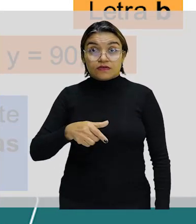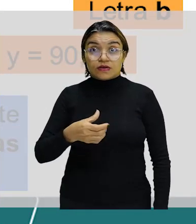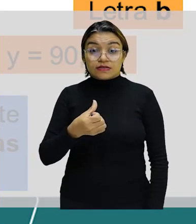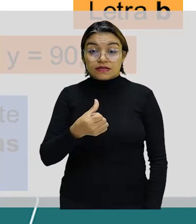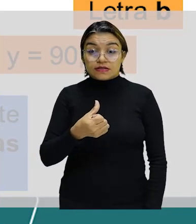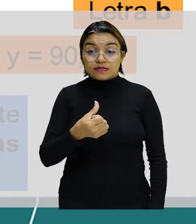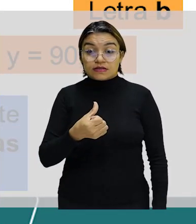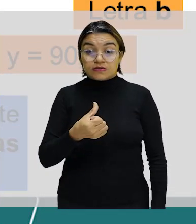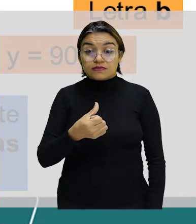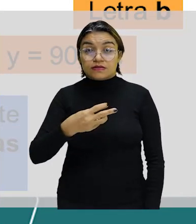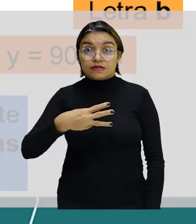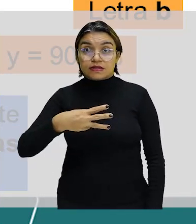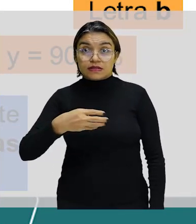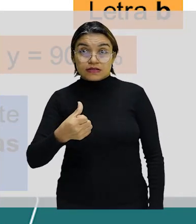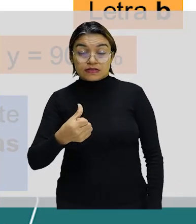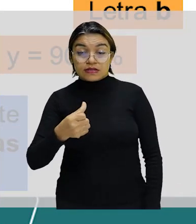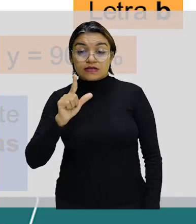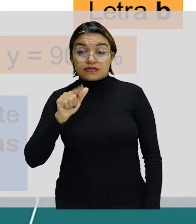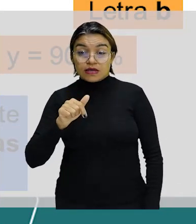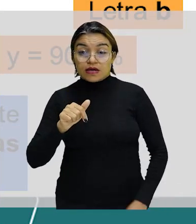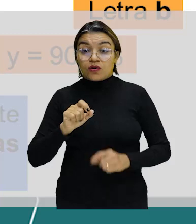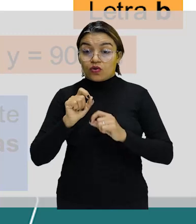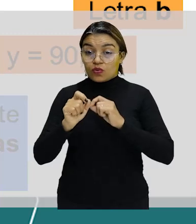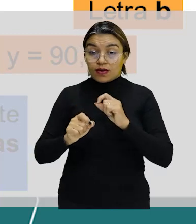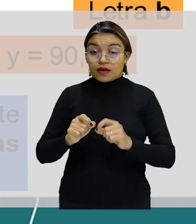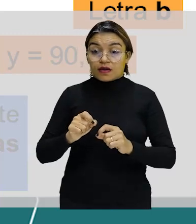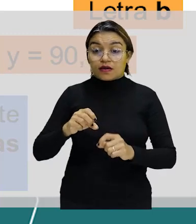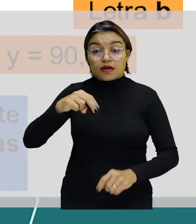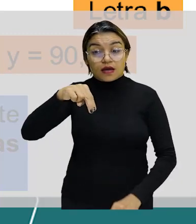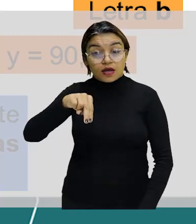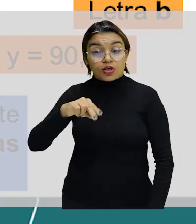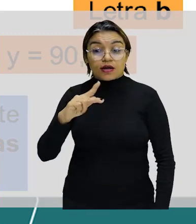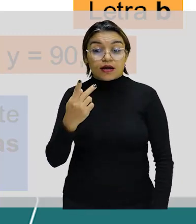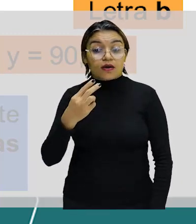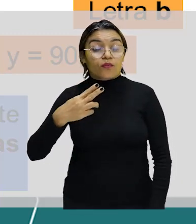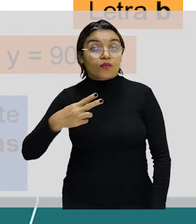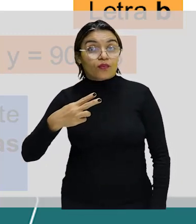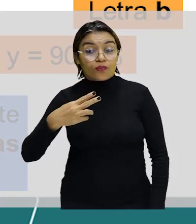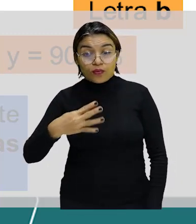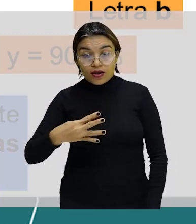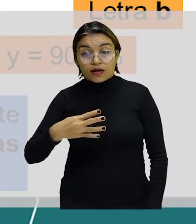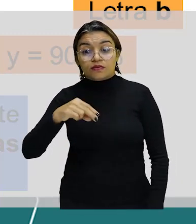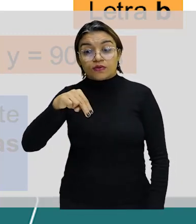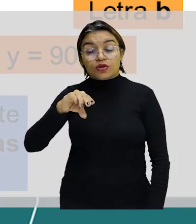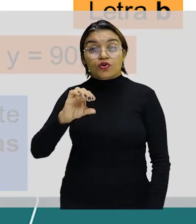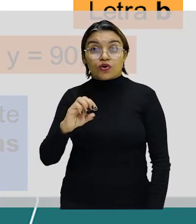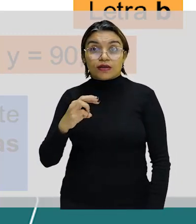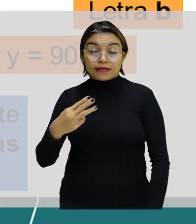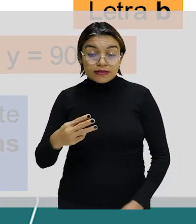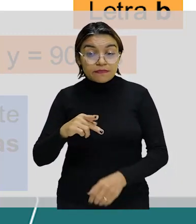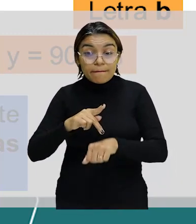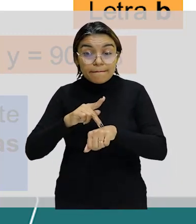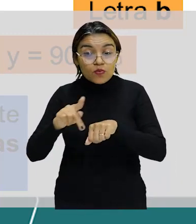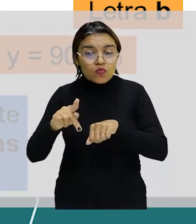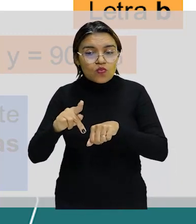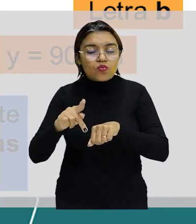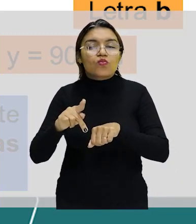3,636 se refere ao nitrato puro, certo? Pois o cálculo ele é baseado diretamente, certo,